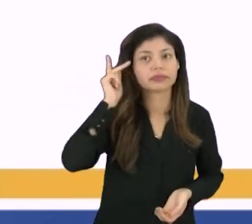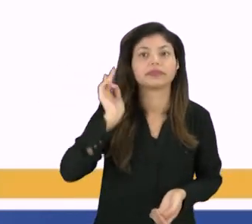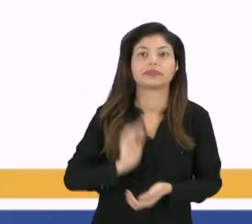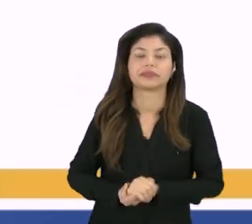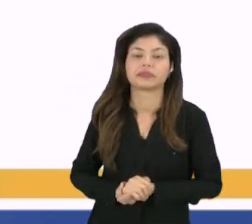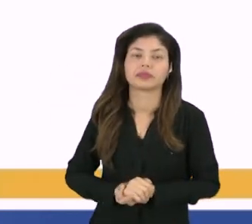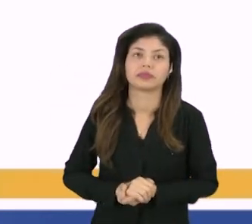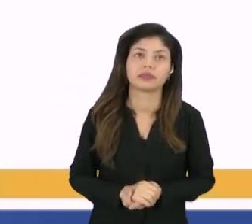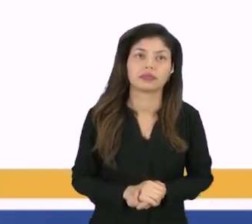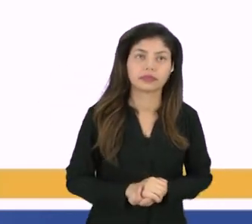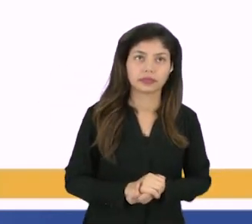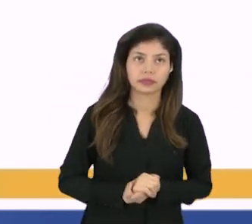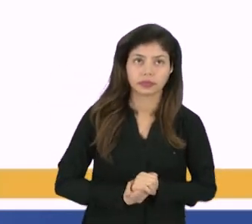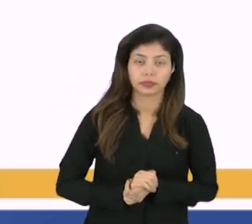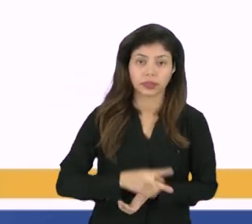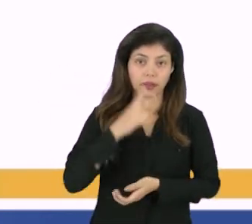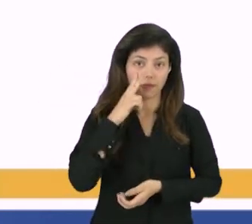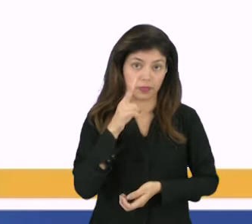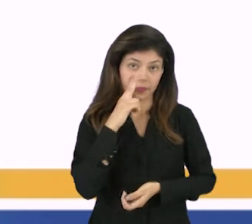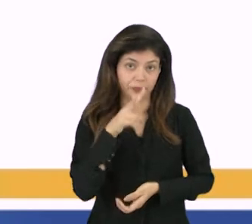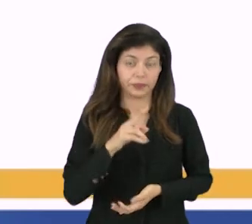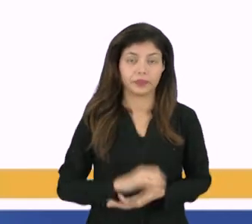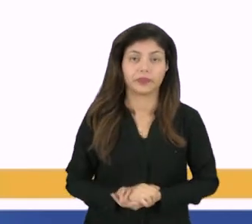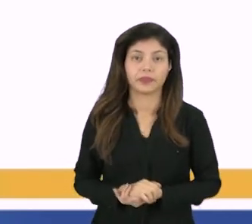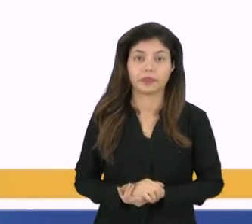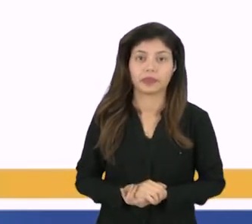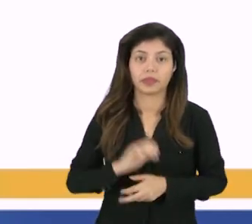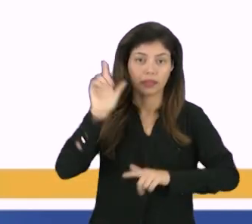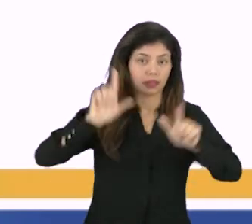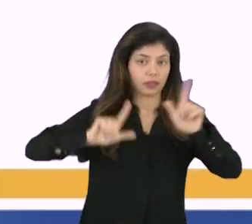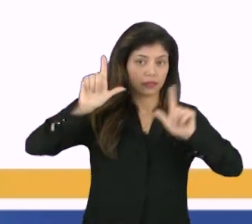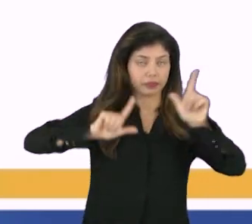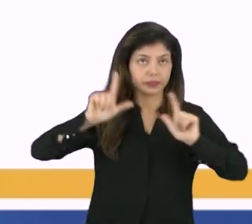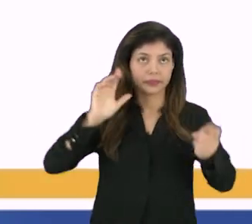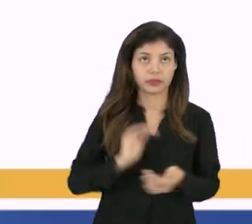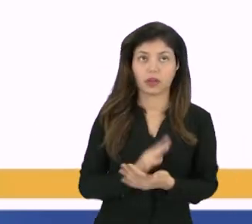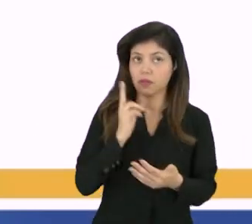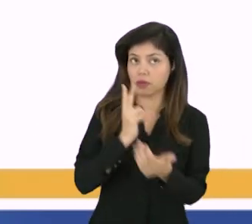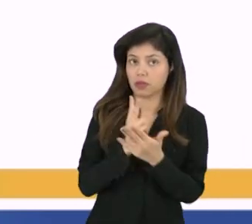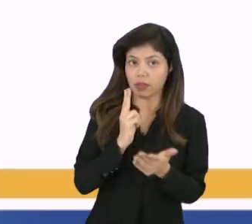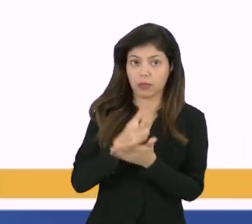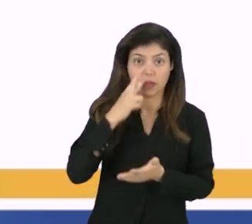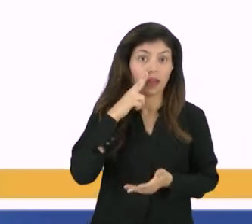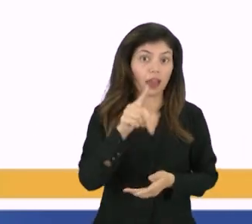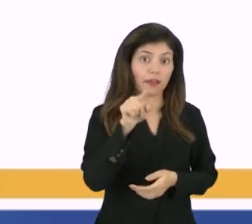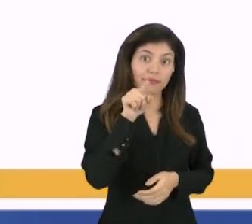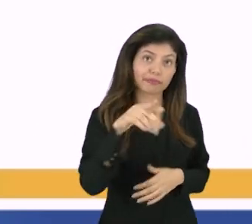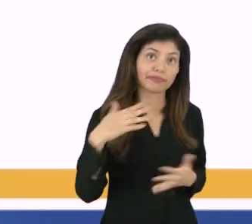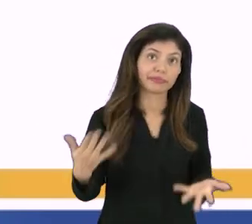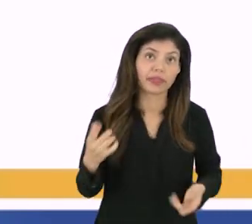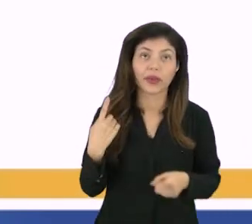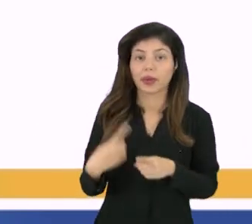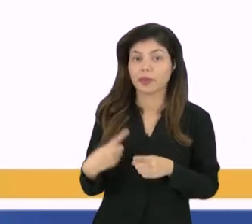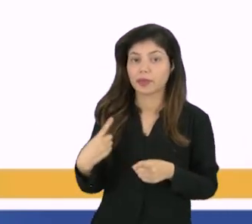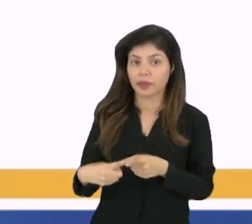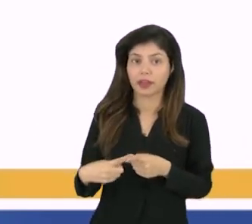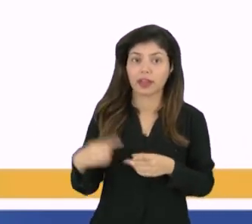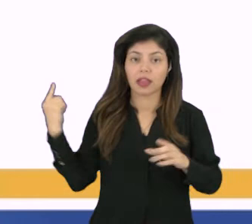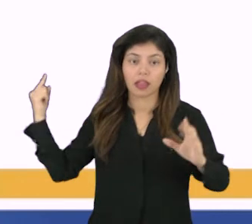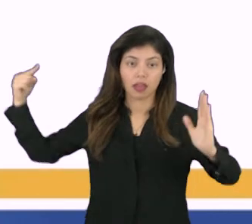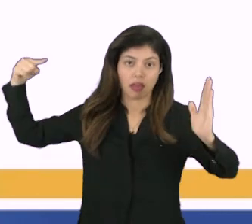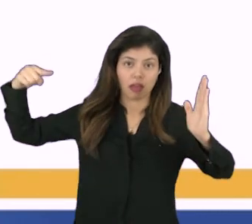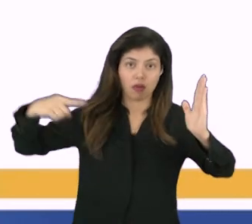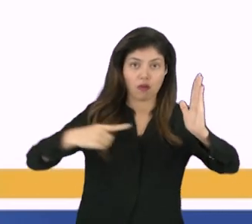vamos supor que essa pessoa está ali vendo na TV, ao mesmo tempo que você vê ela, porque os raios de luz, eles tanto